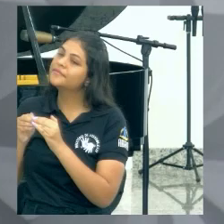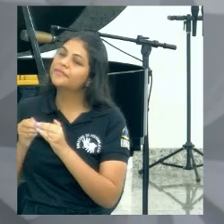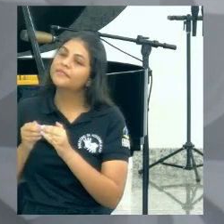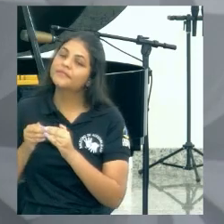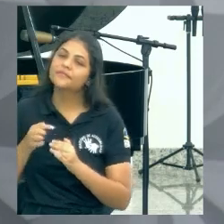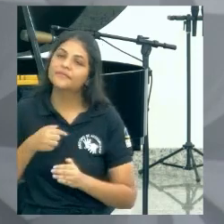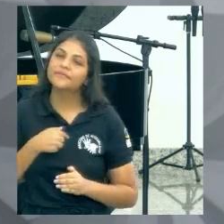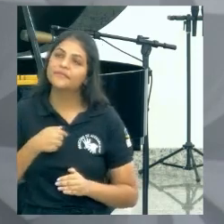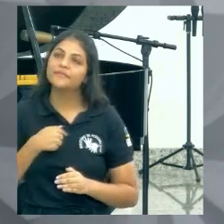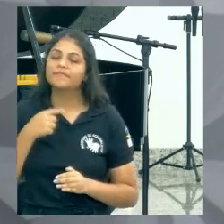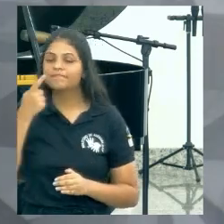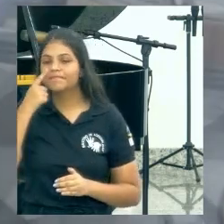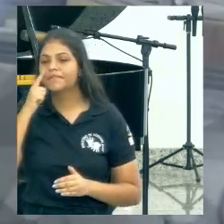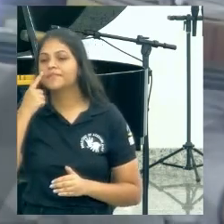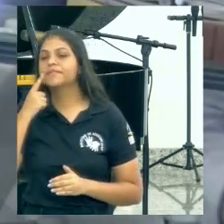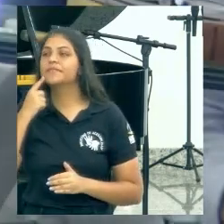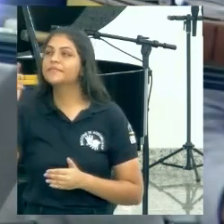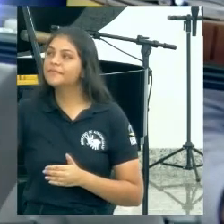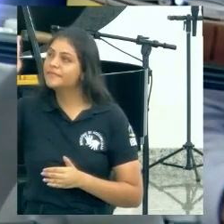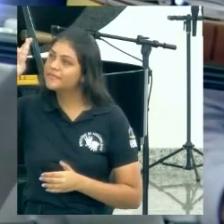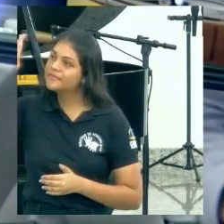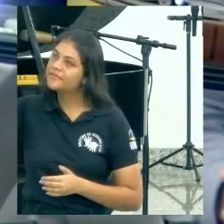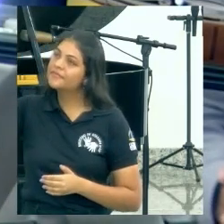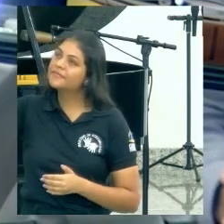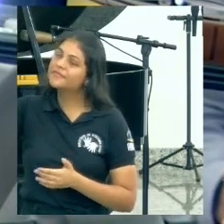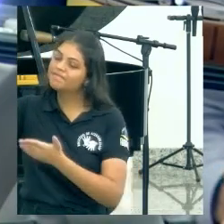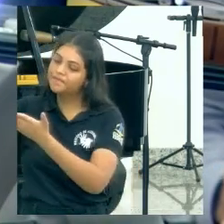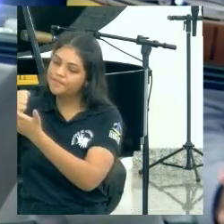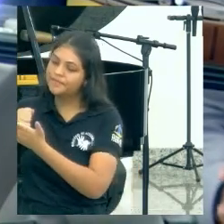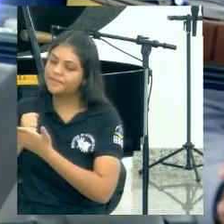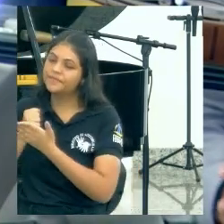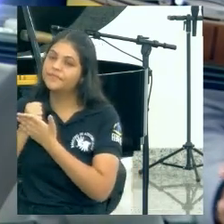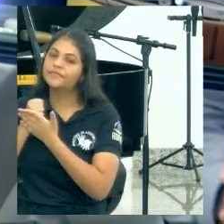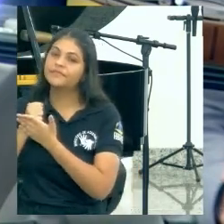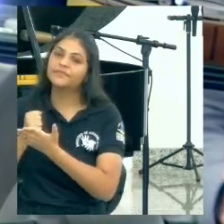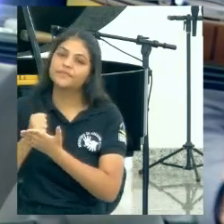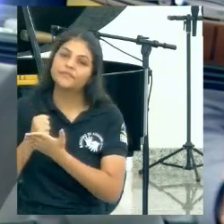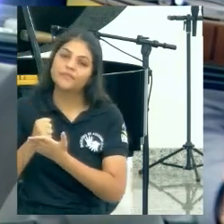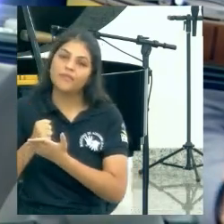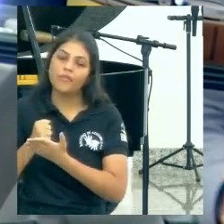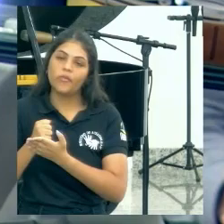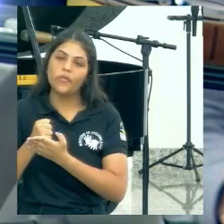diversas circunstâncias, eu disse, Senhor, segura, me ajuda para eu não chorar.